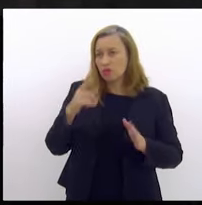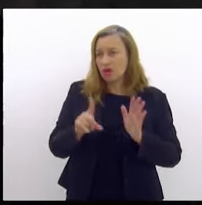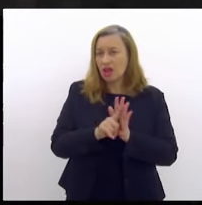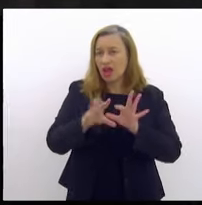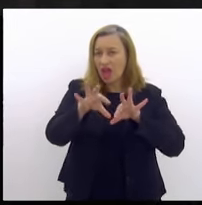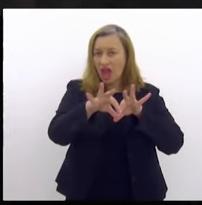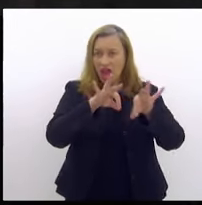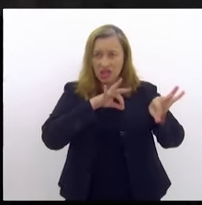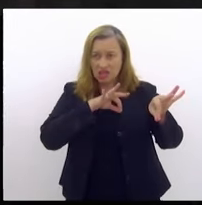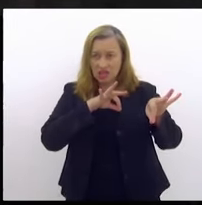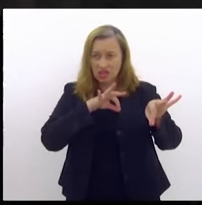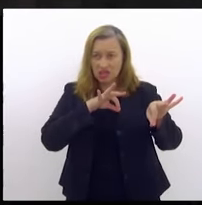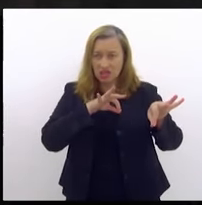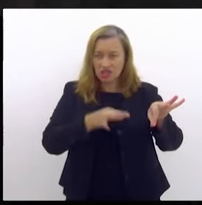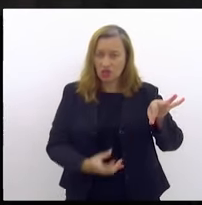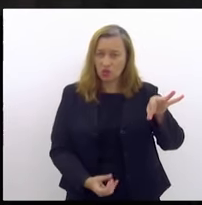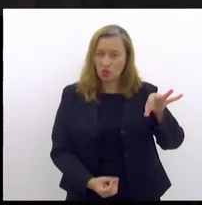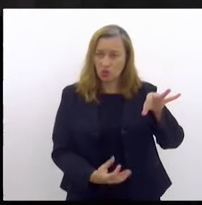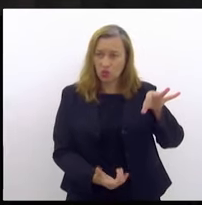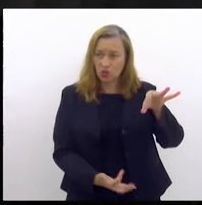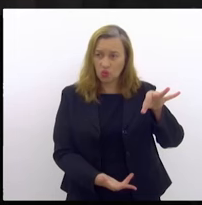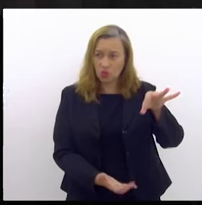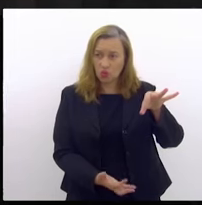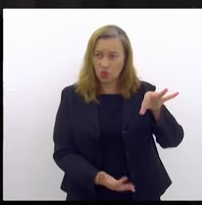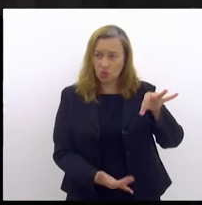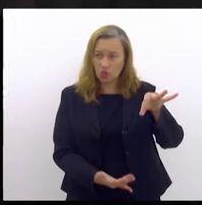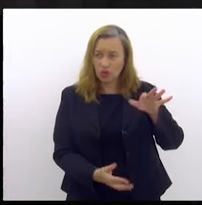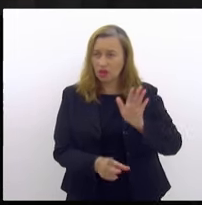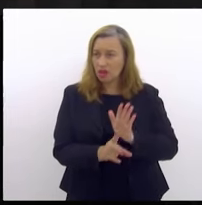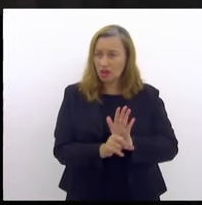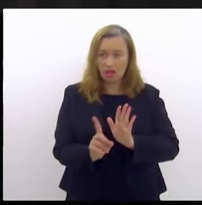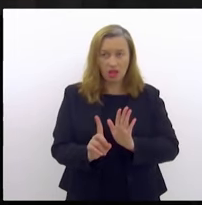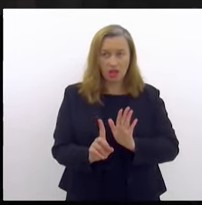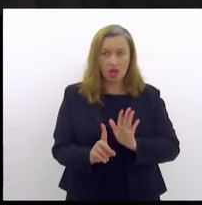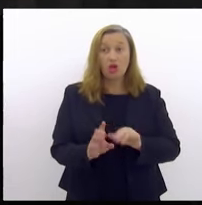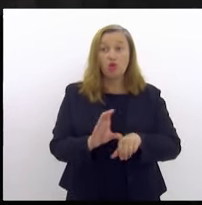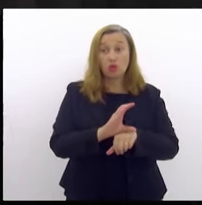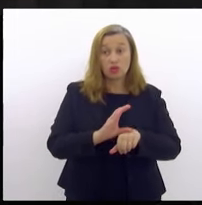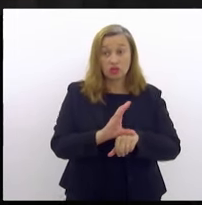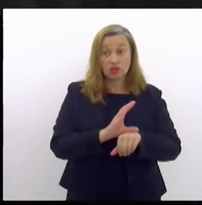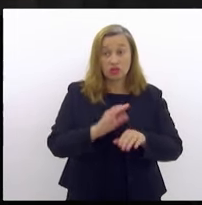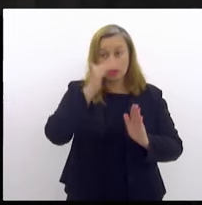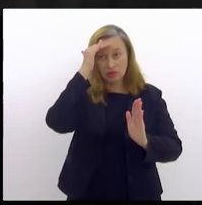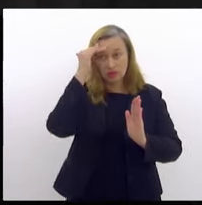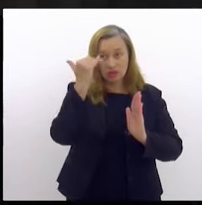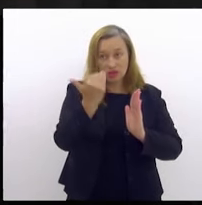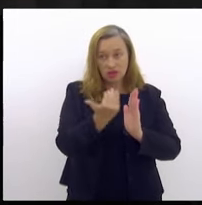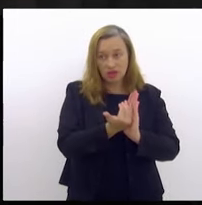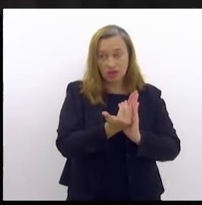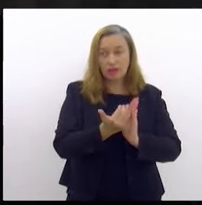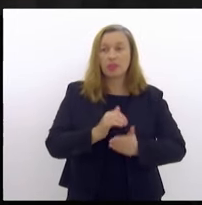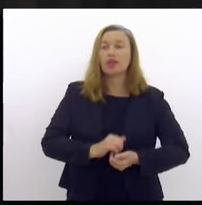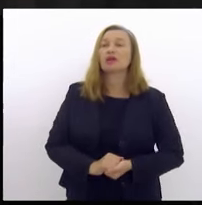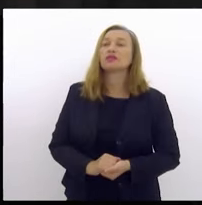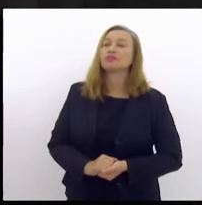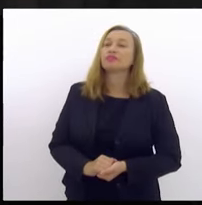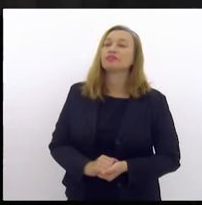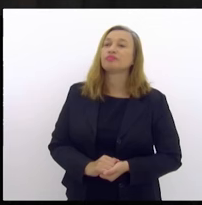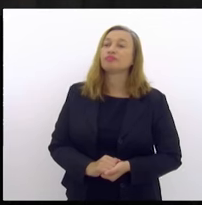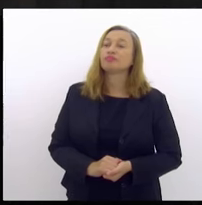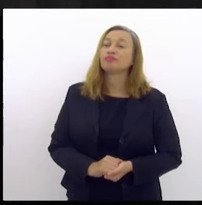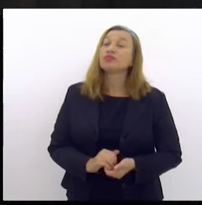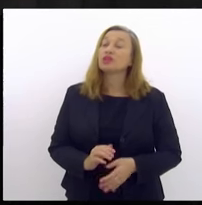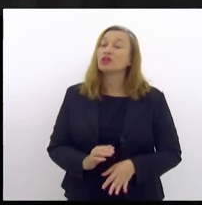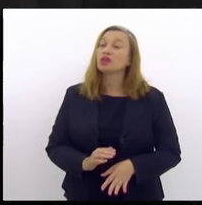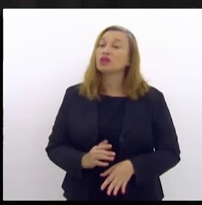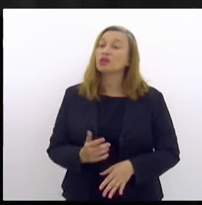rasga e toca fogo. Constituição é para ser respeitada.